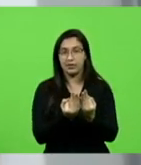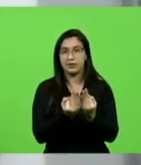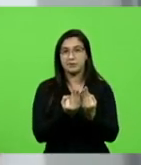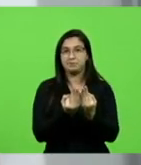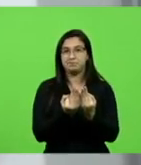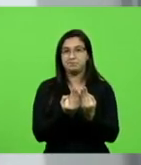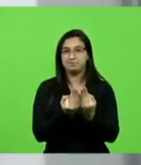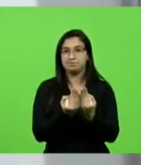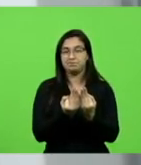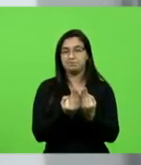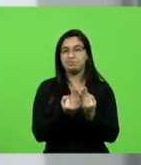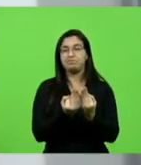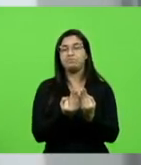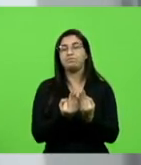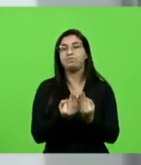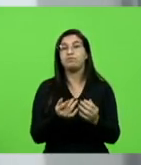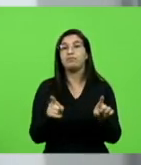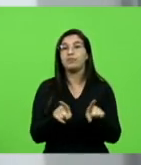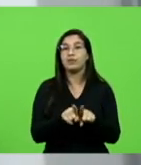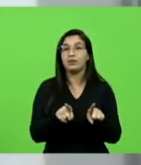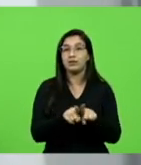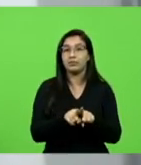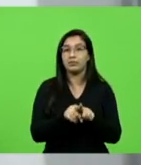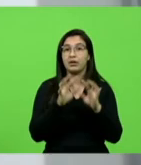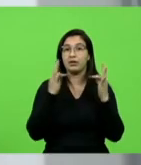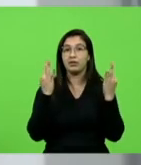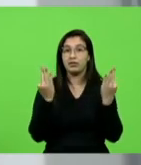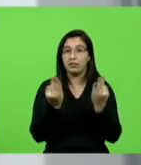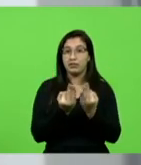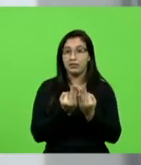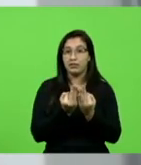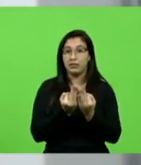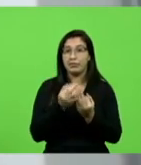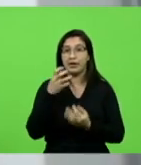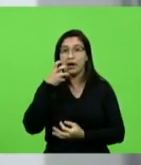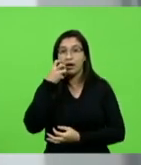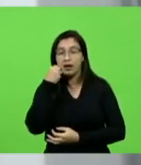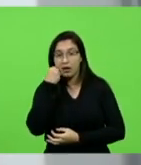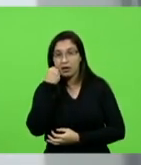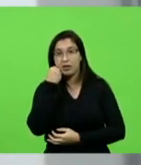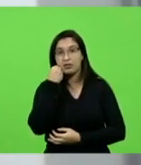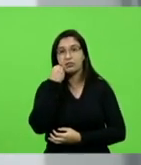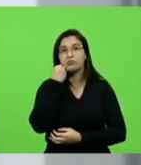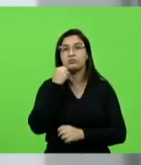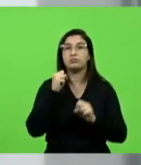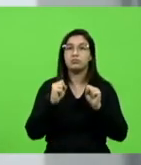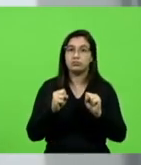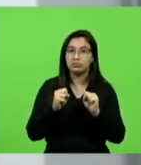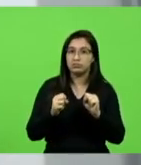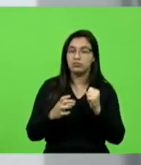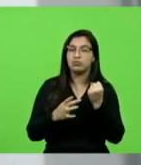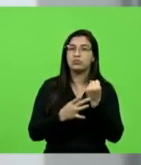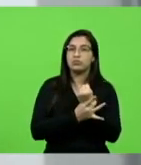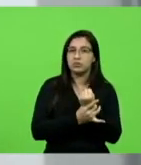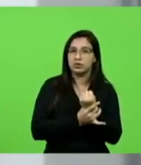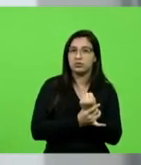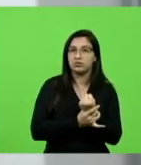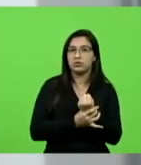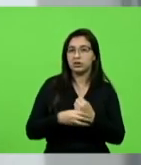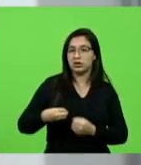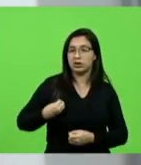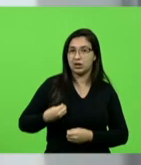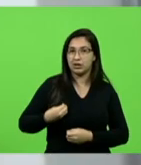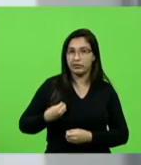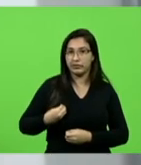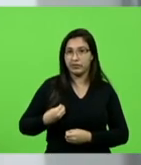e excepcionalmente em família substituta, assegurada a convivência familiar e